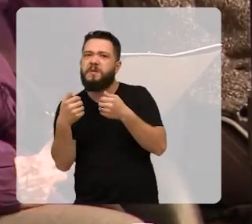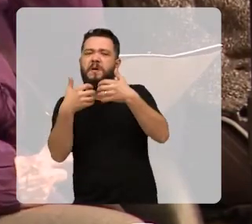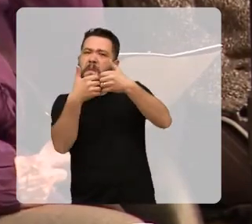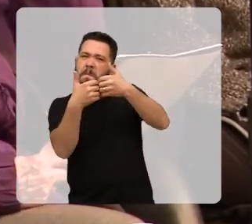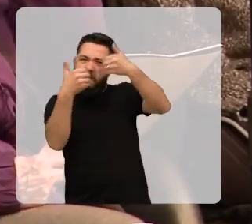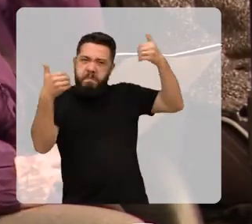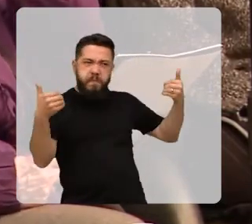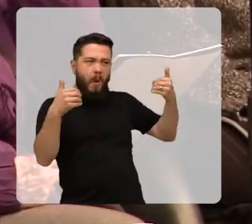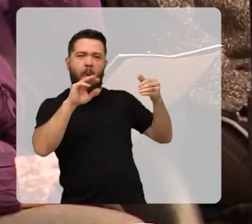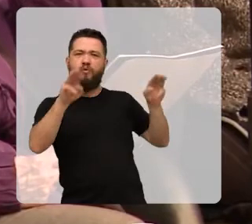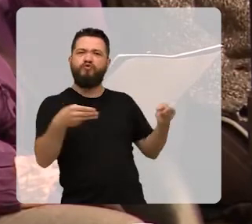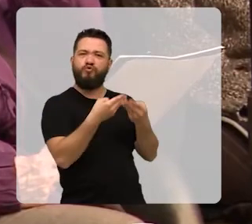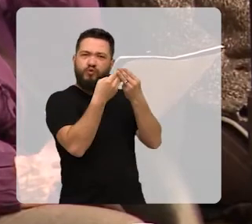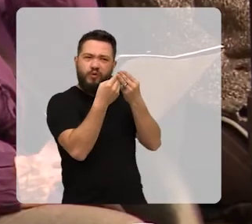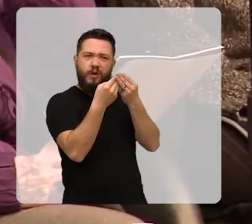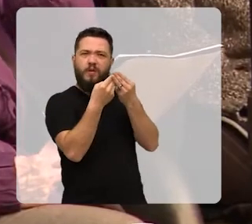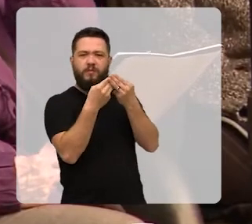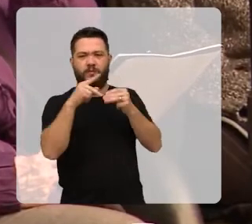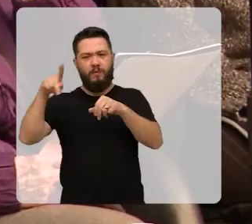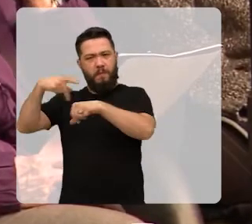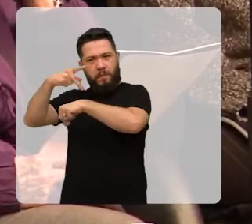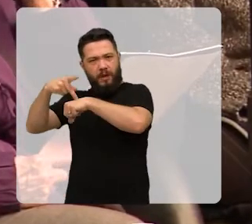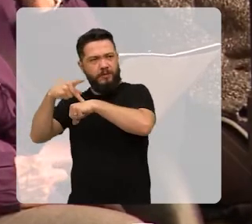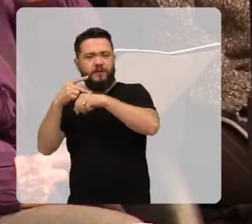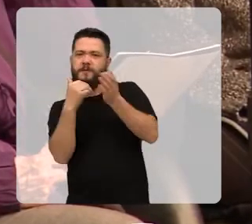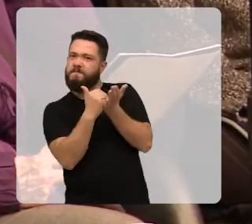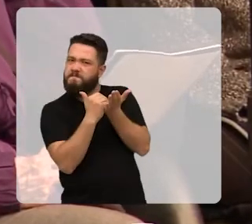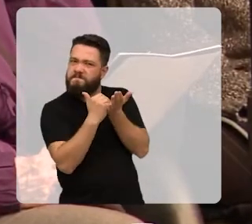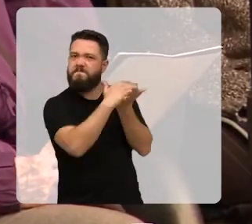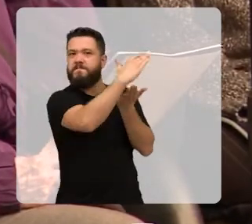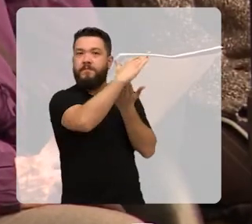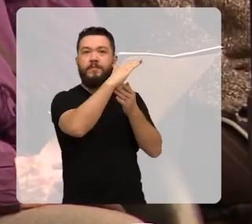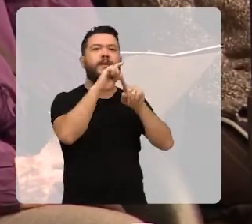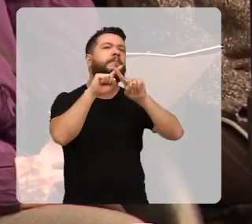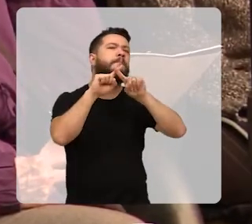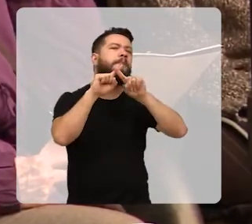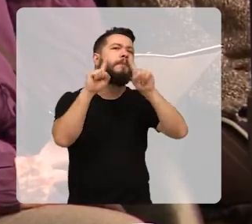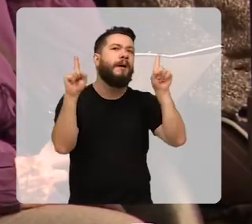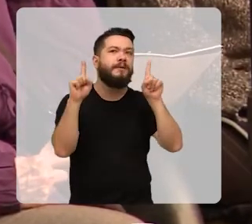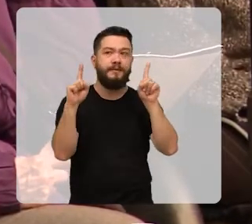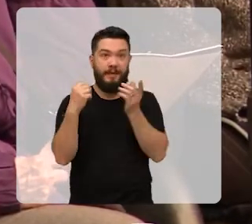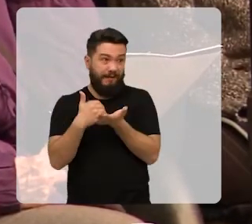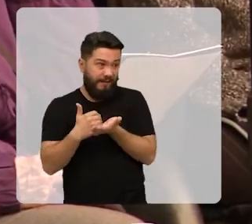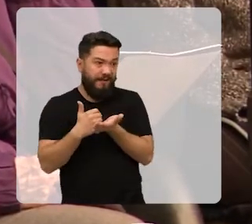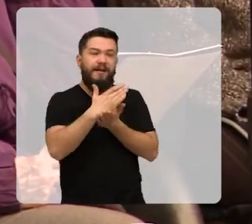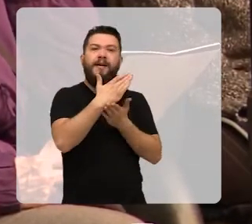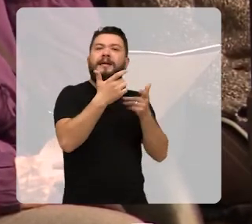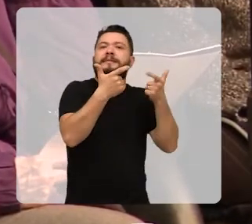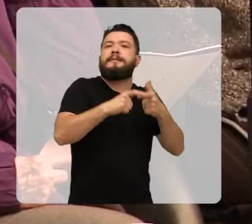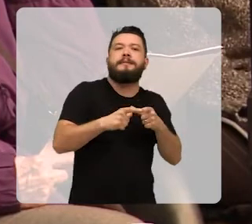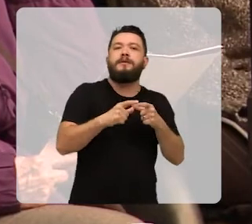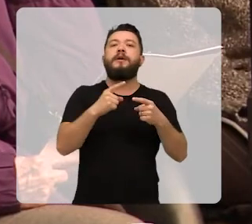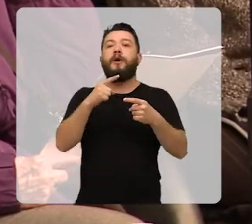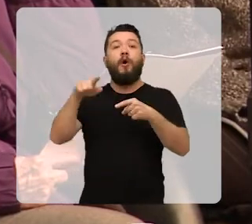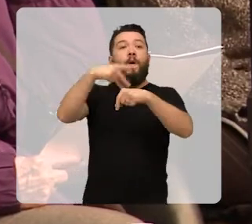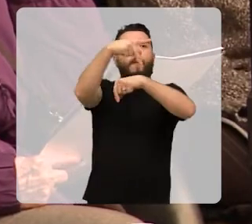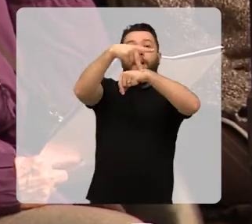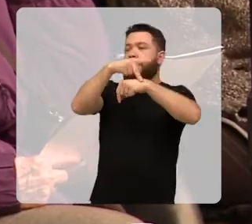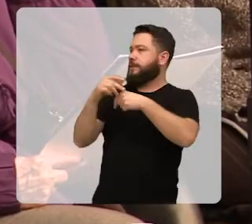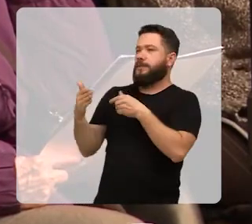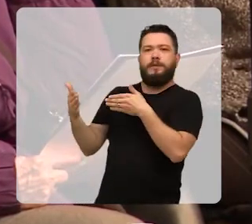Queria que os judeus saíssem do país. Mas os outros países fecharam as fronteiras.